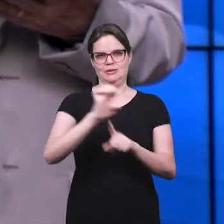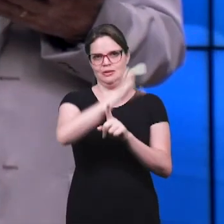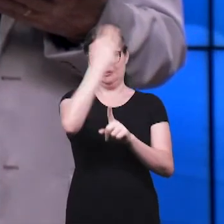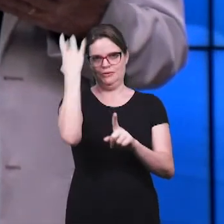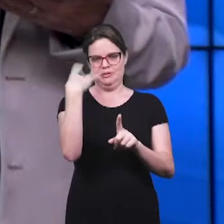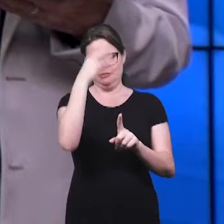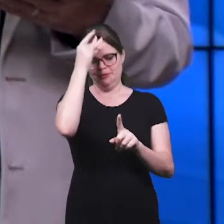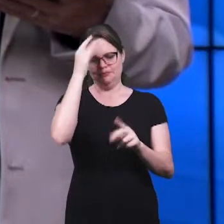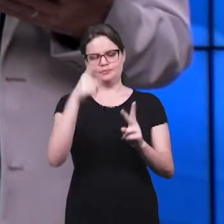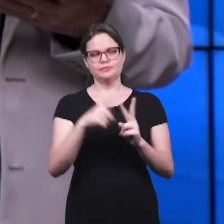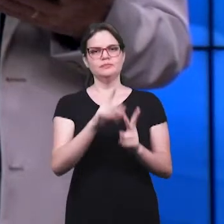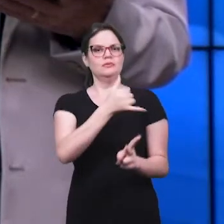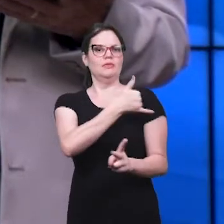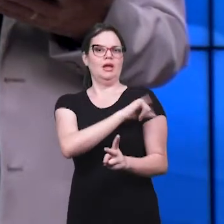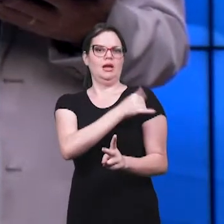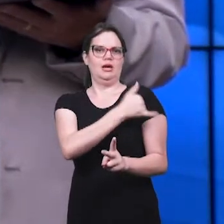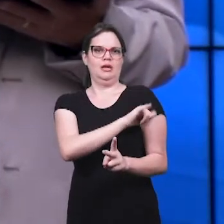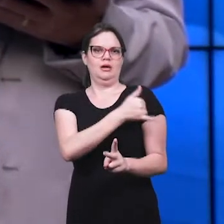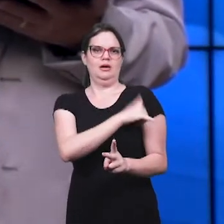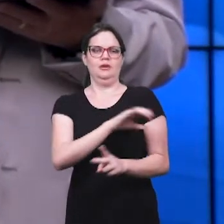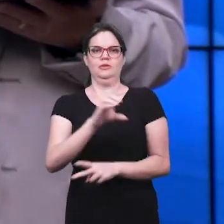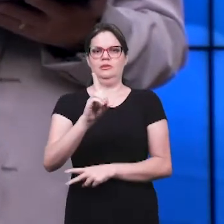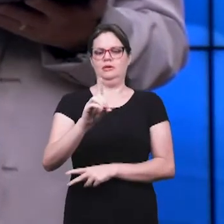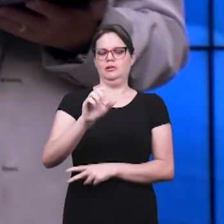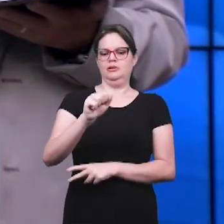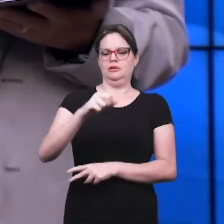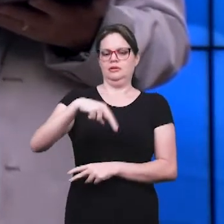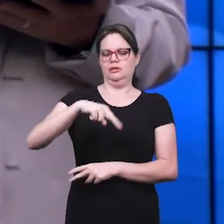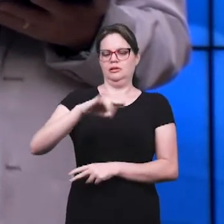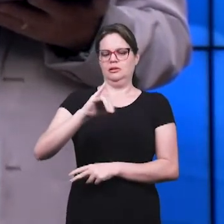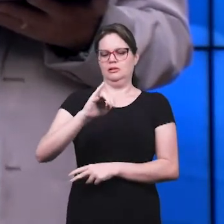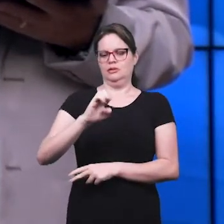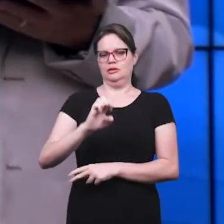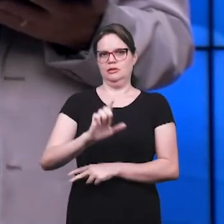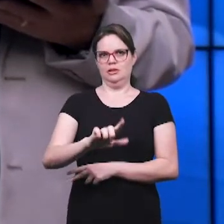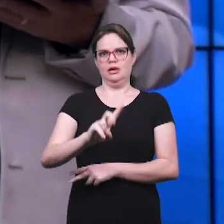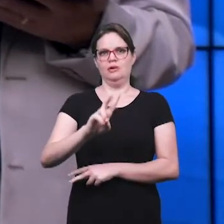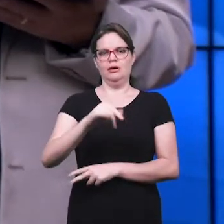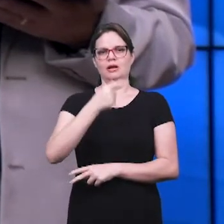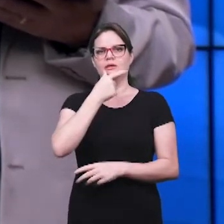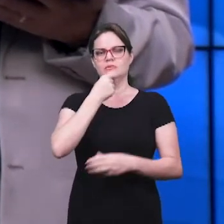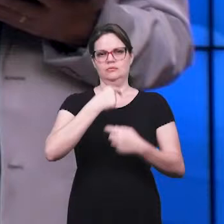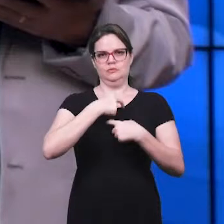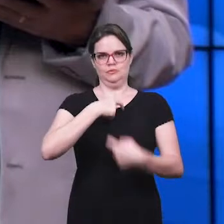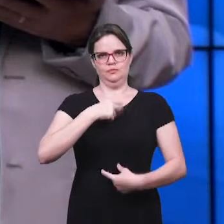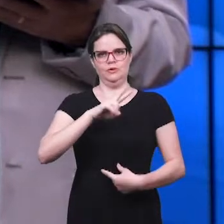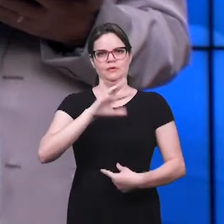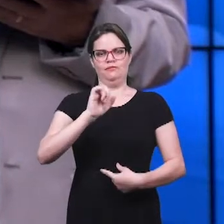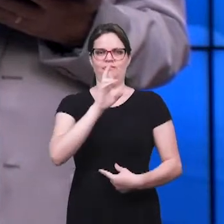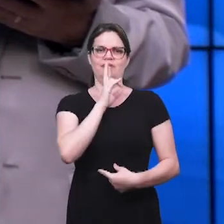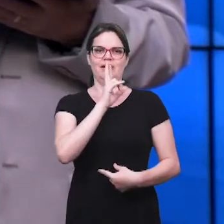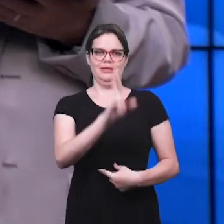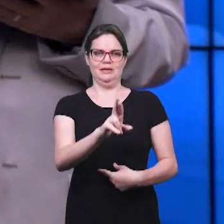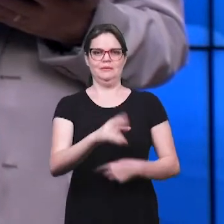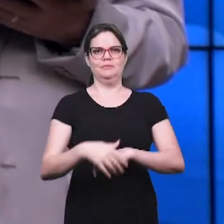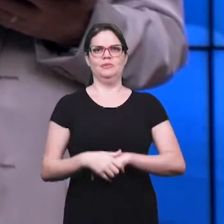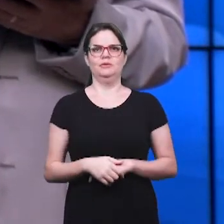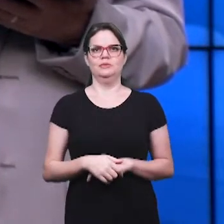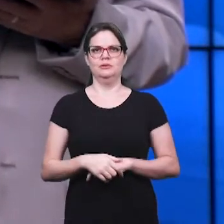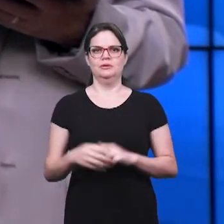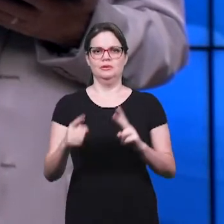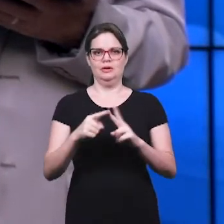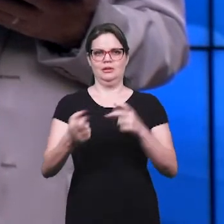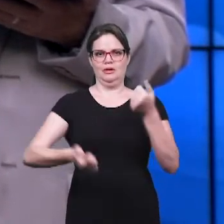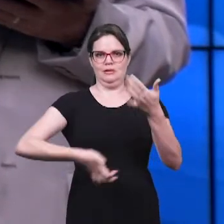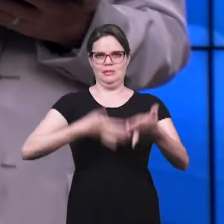Janeiro nós temos ali o Daniel Sarmento, que é um irmão, né, um varão. Ele vai fazer uma resposta ali para nós, né,